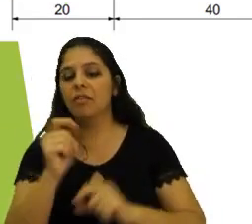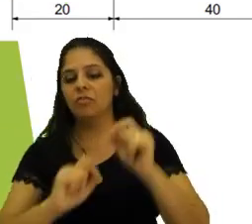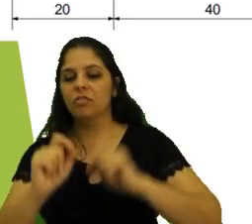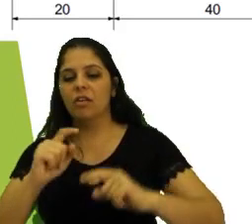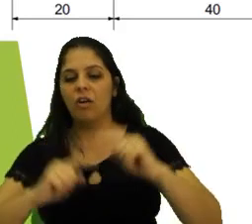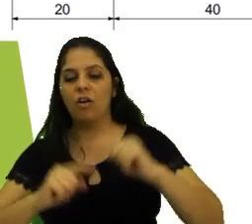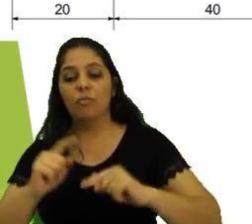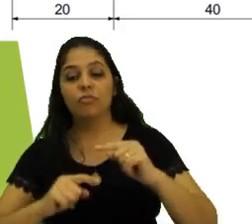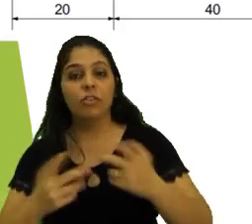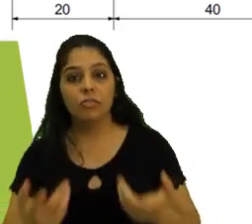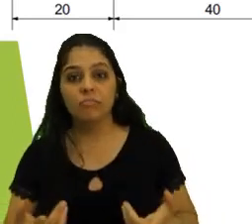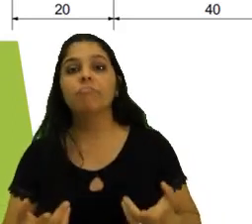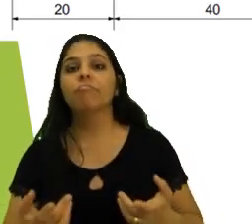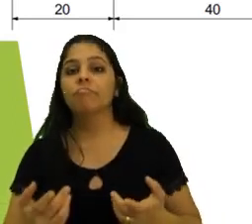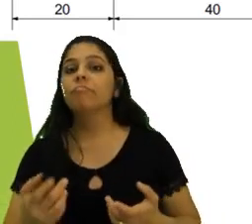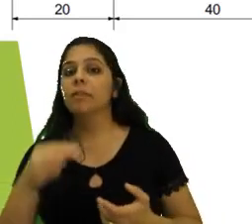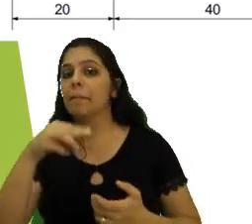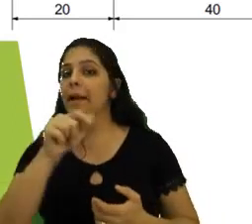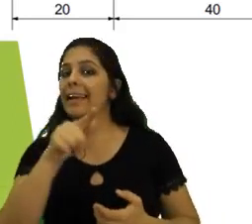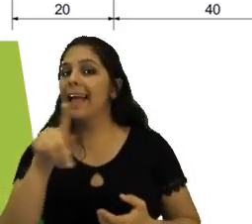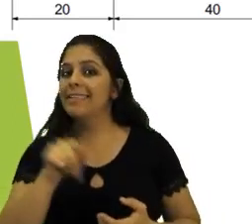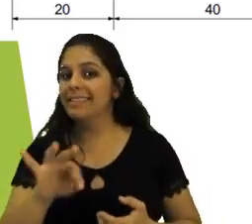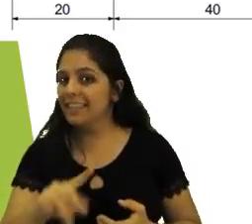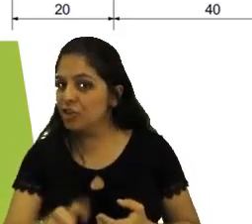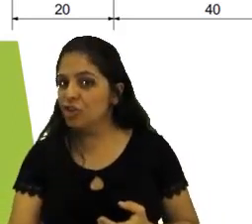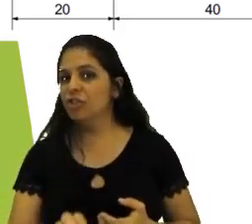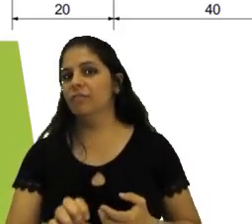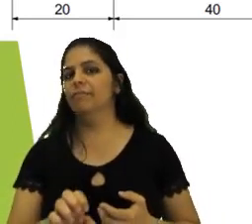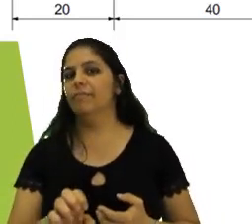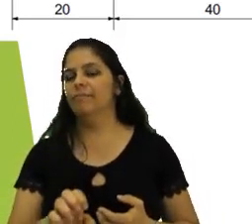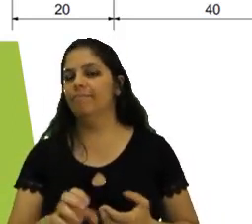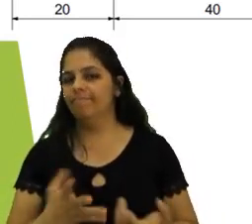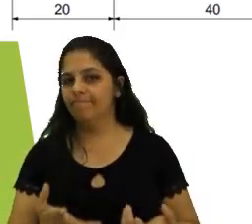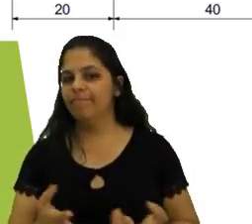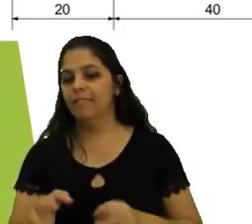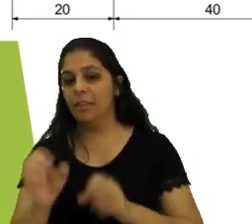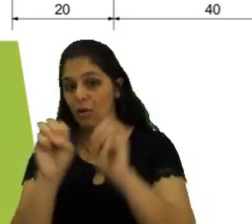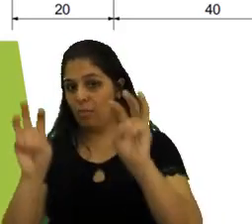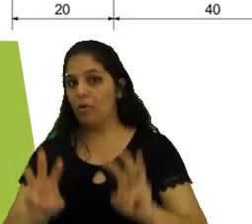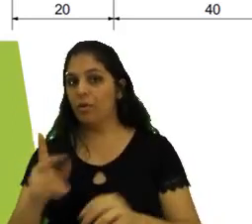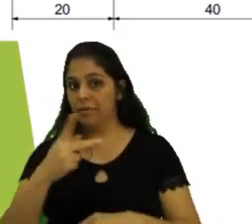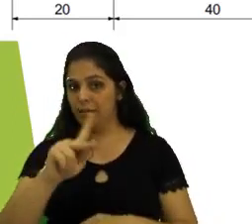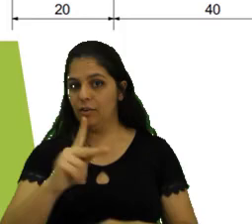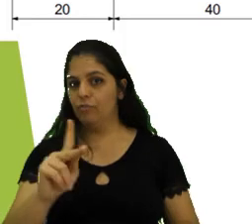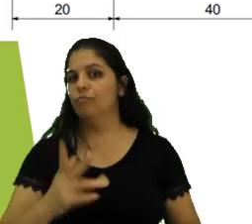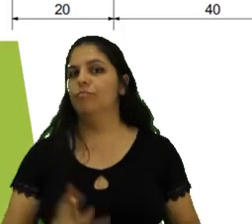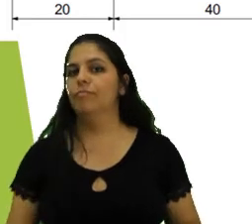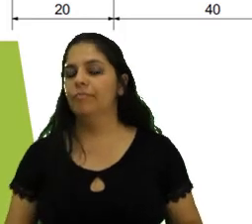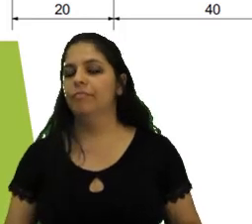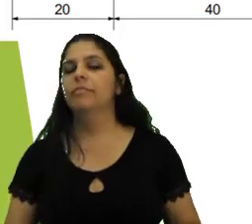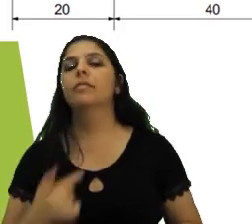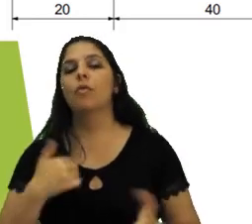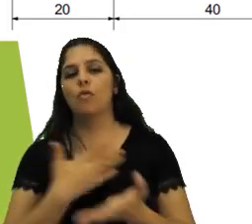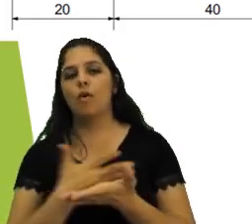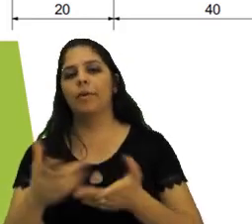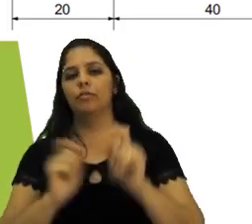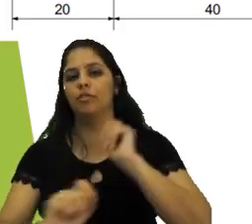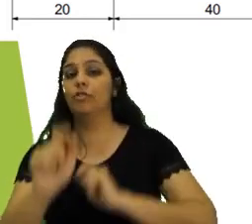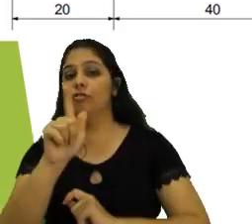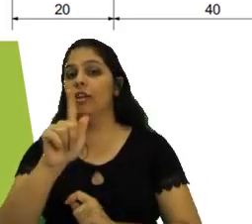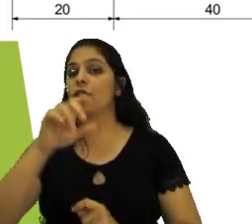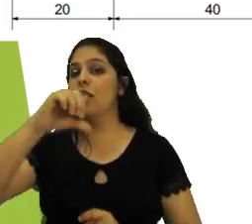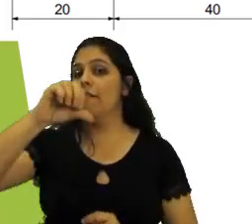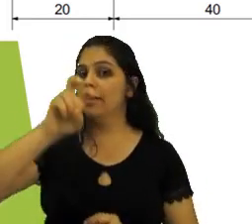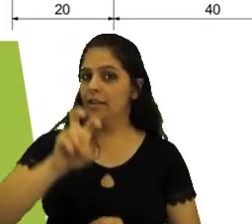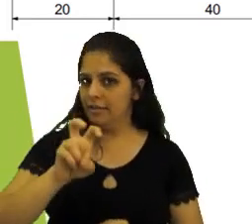Então eu programo essa ferramenta aqui que é a T3, tá? Lá no programa de vocês. Ok. Aí eu começo com G95,